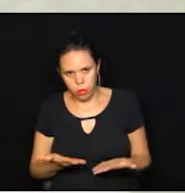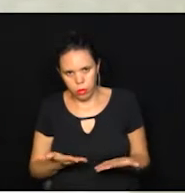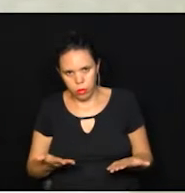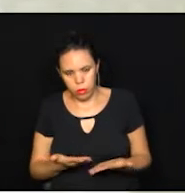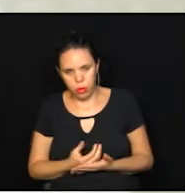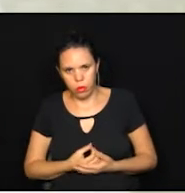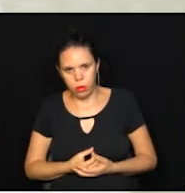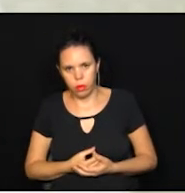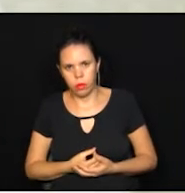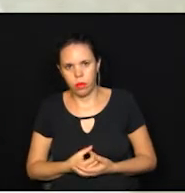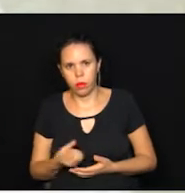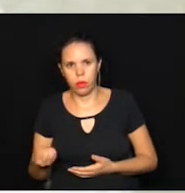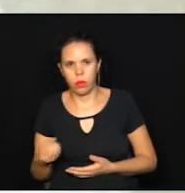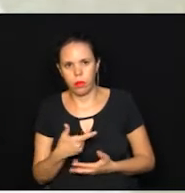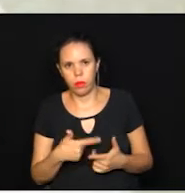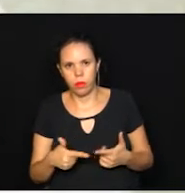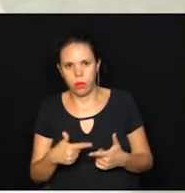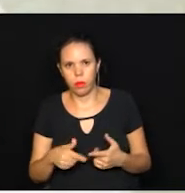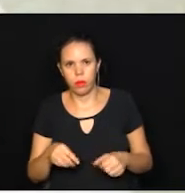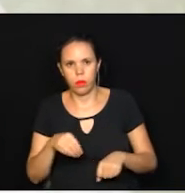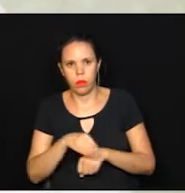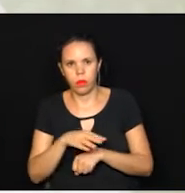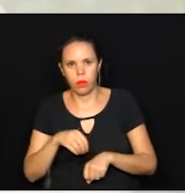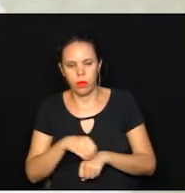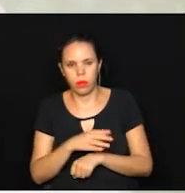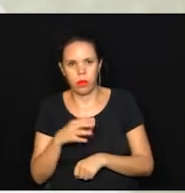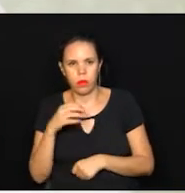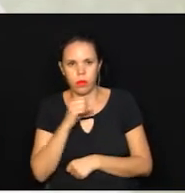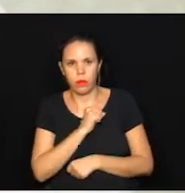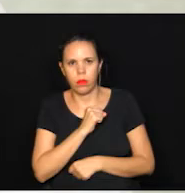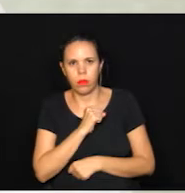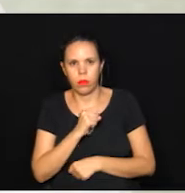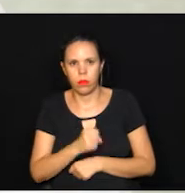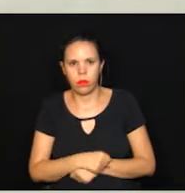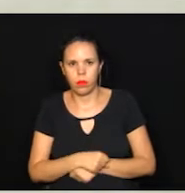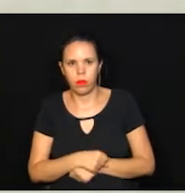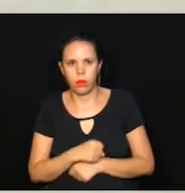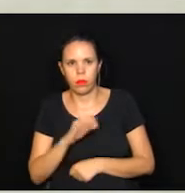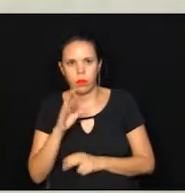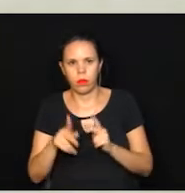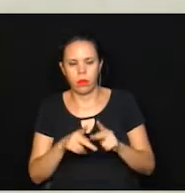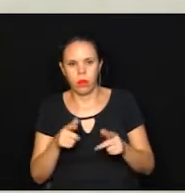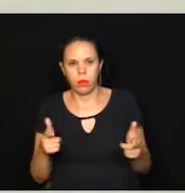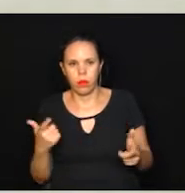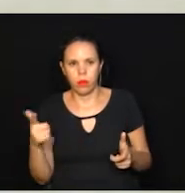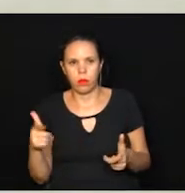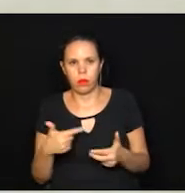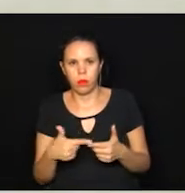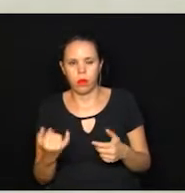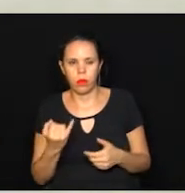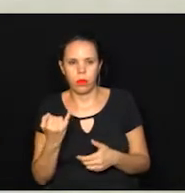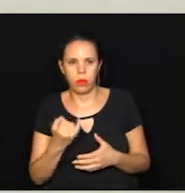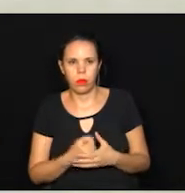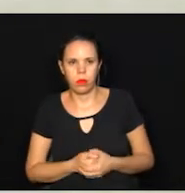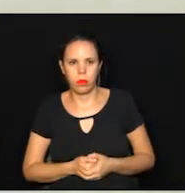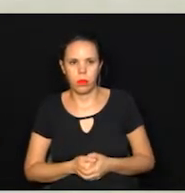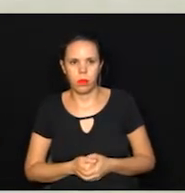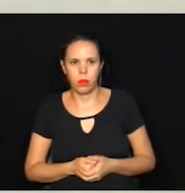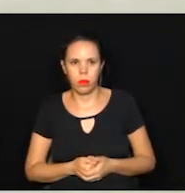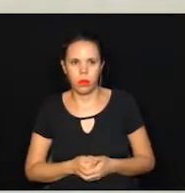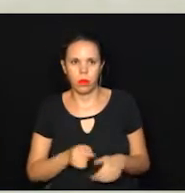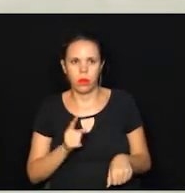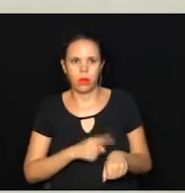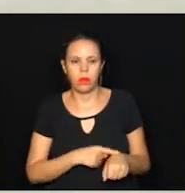nova variante, ela contagia mais rápido e mais gente. E outro dado importante é que o